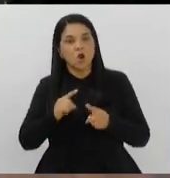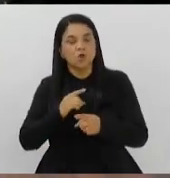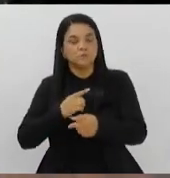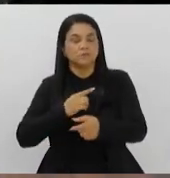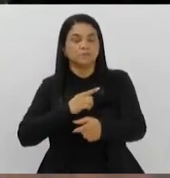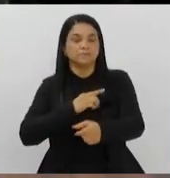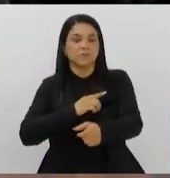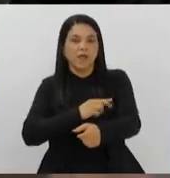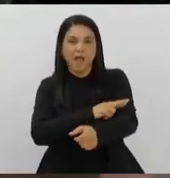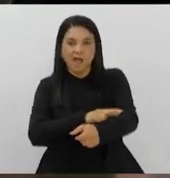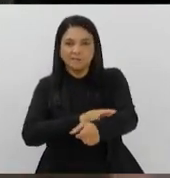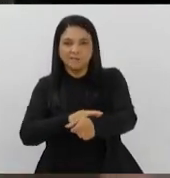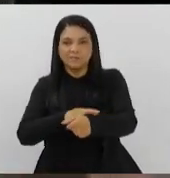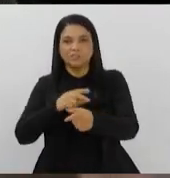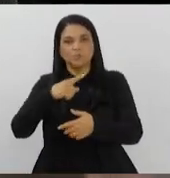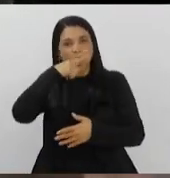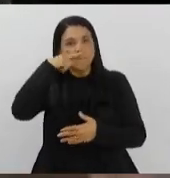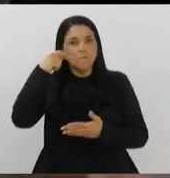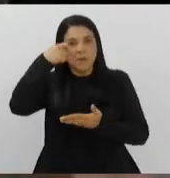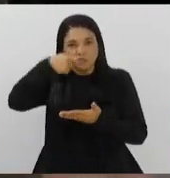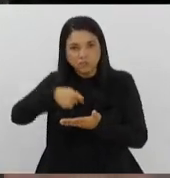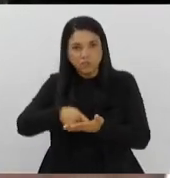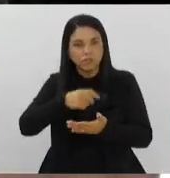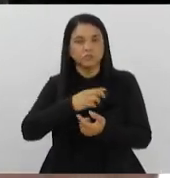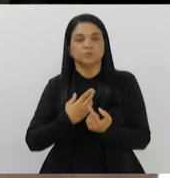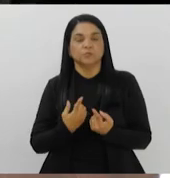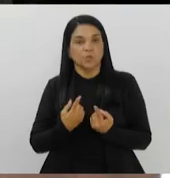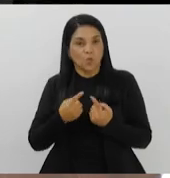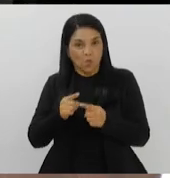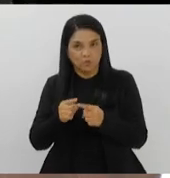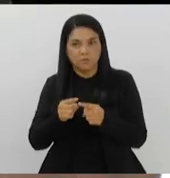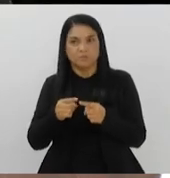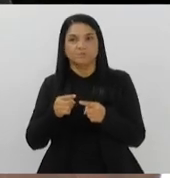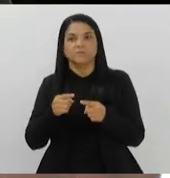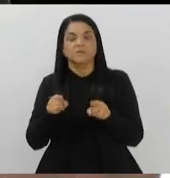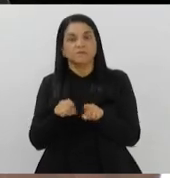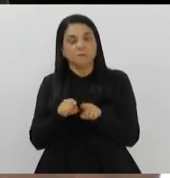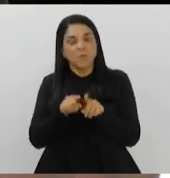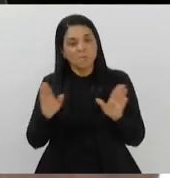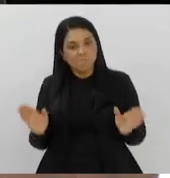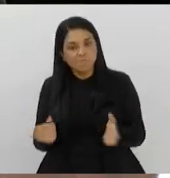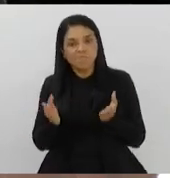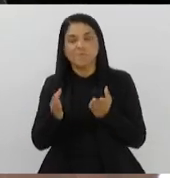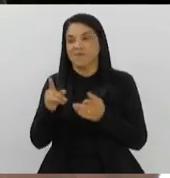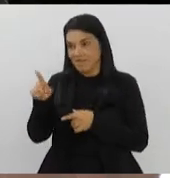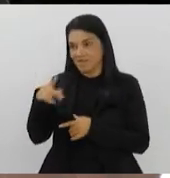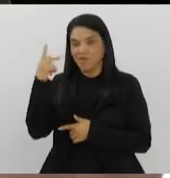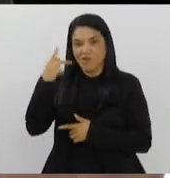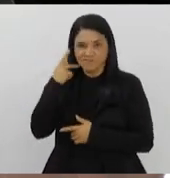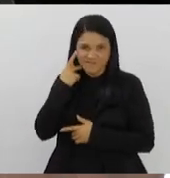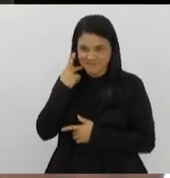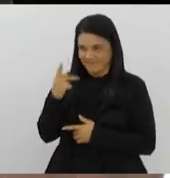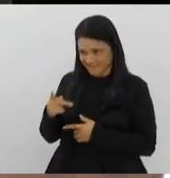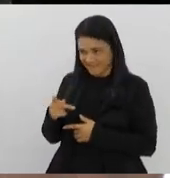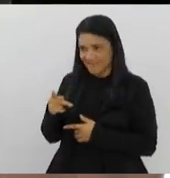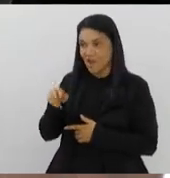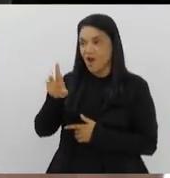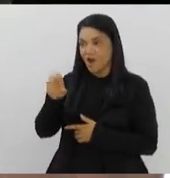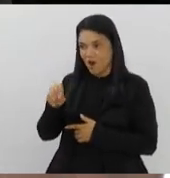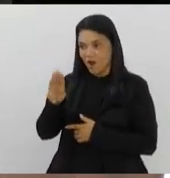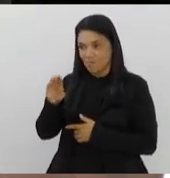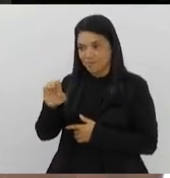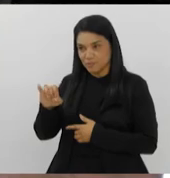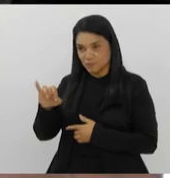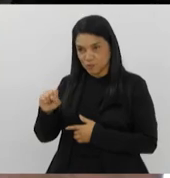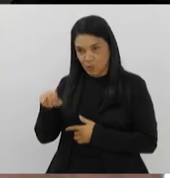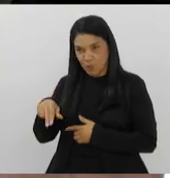machismo, promover, procurador e encontrador Robson, promover um nível